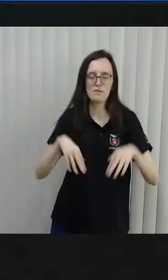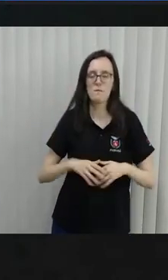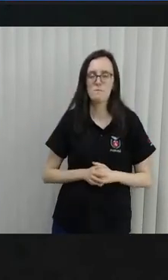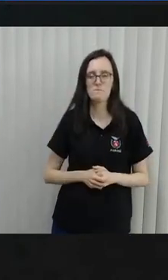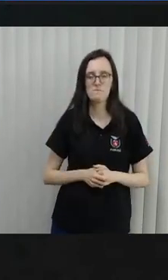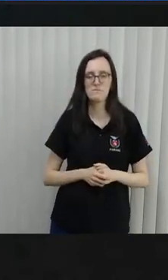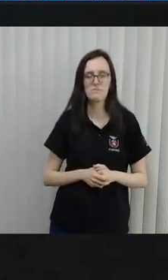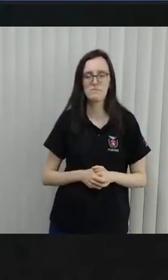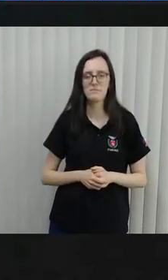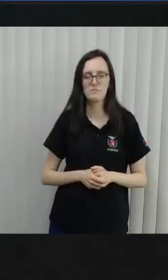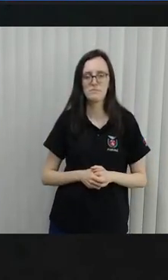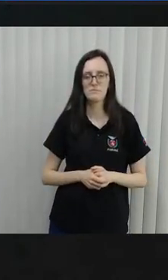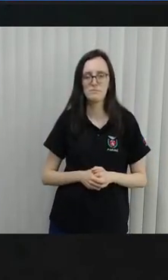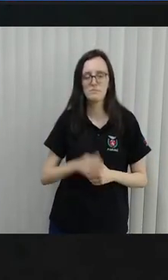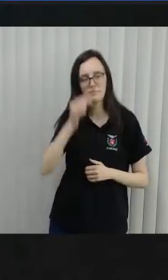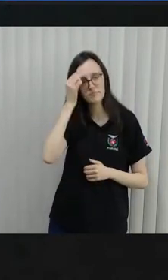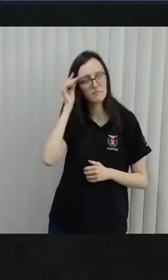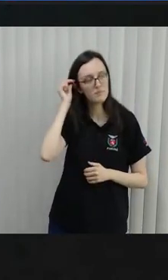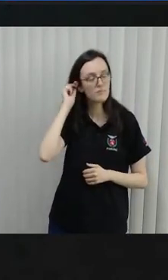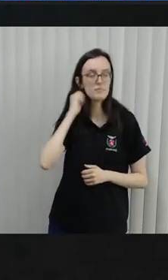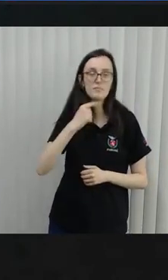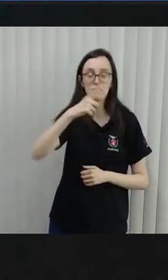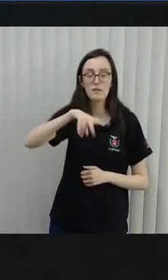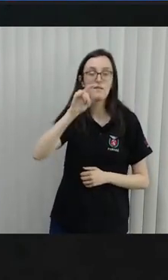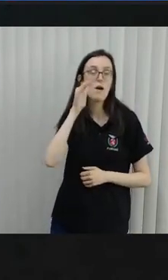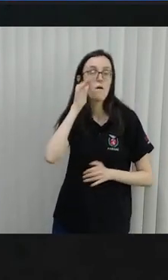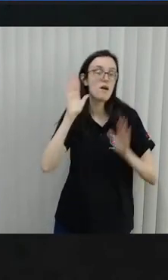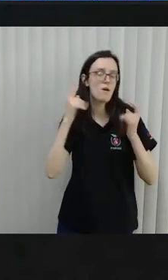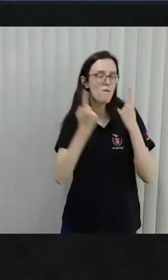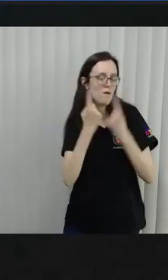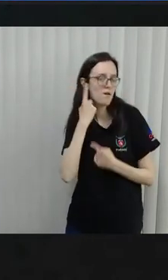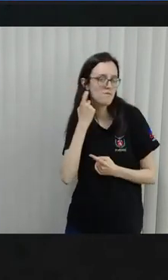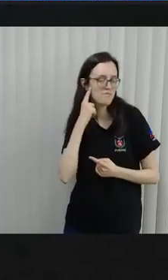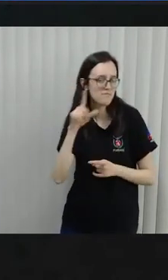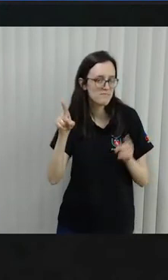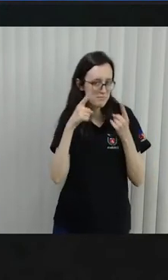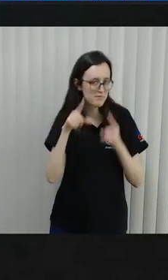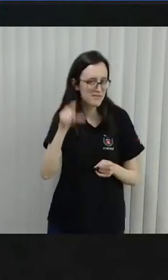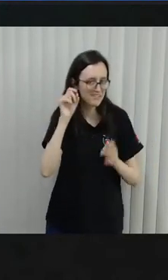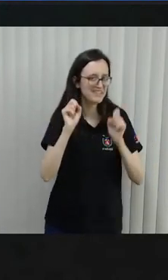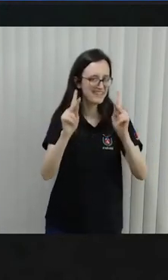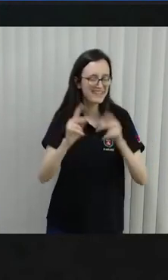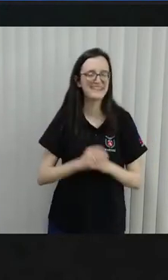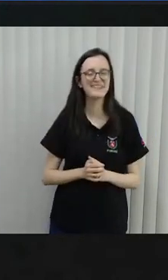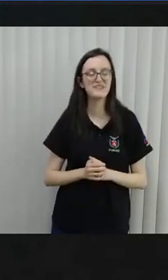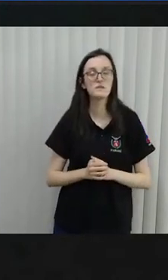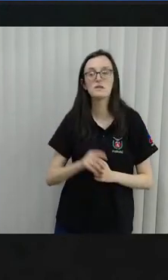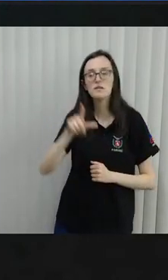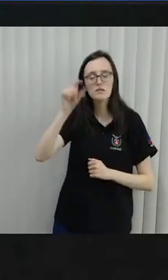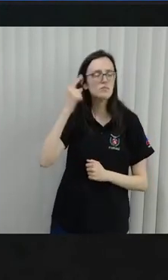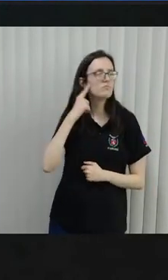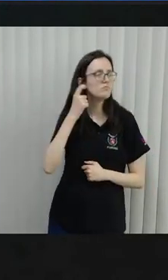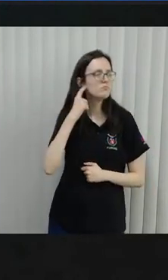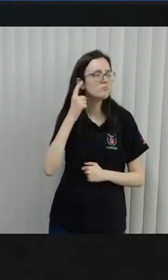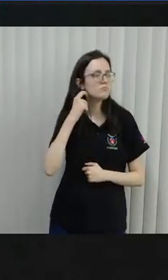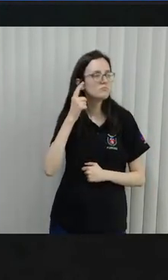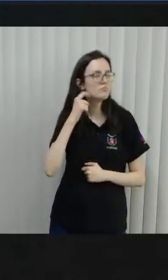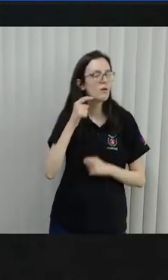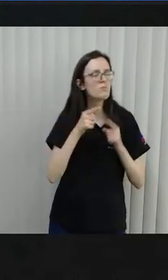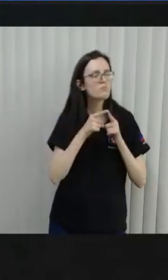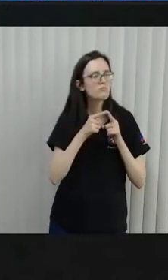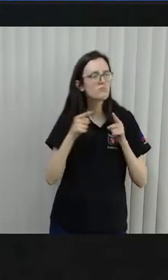música tipo. Depois vocês vão ficar na curiosidade para saber que música é que eu escolhi aqui pro jogo, tá? Então, ele vai tocar até o final e depois, se o